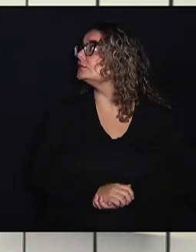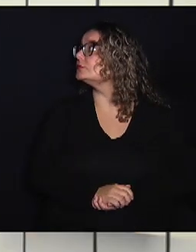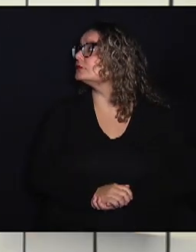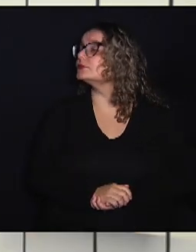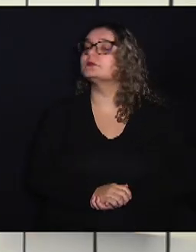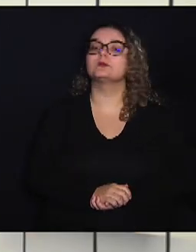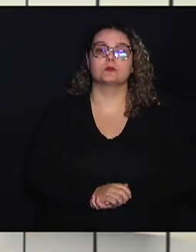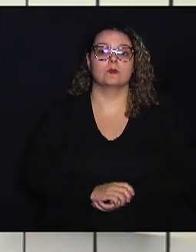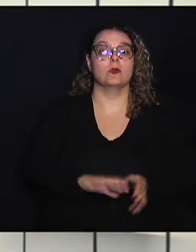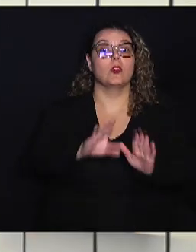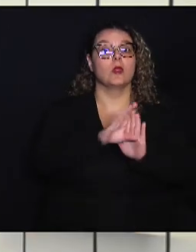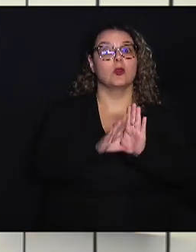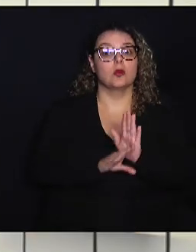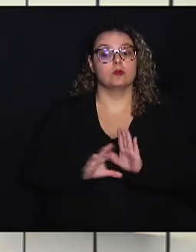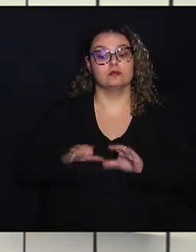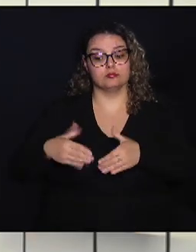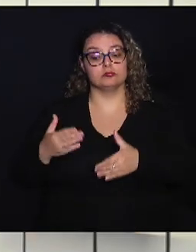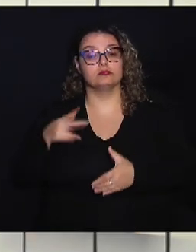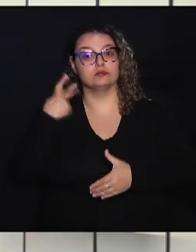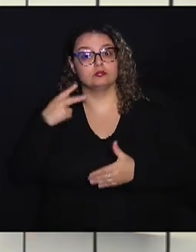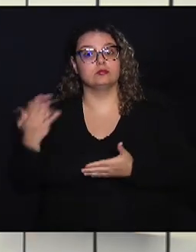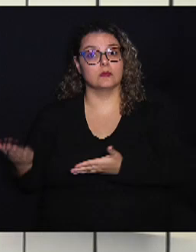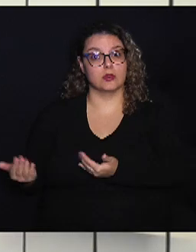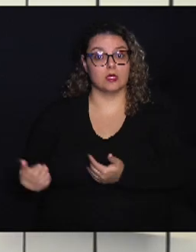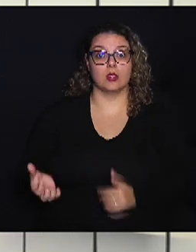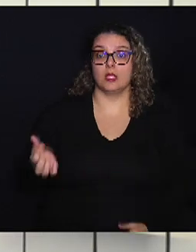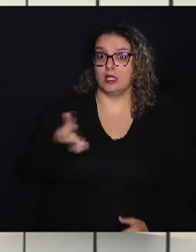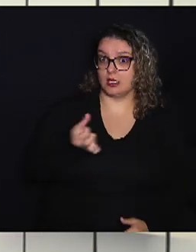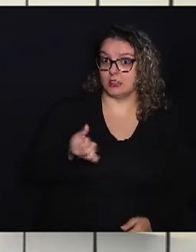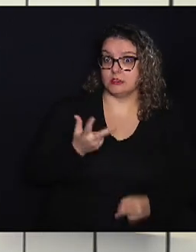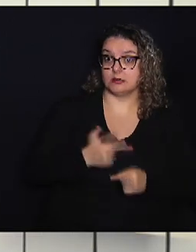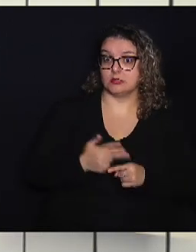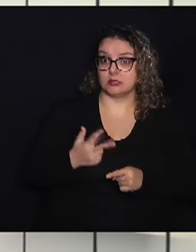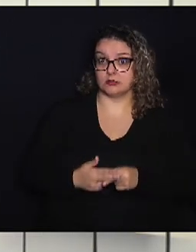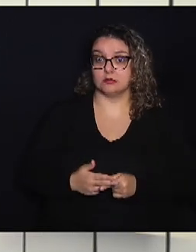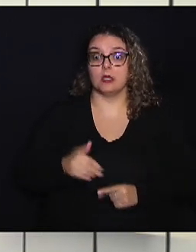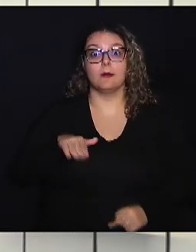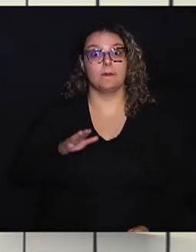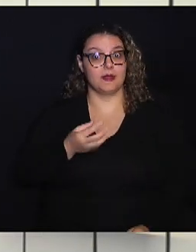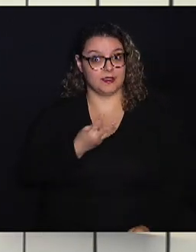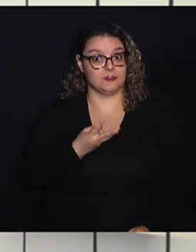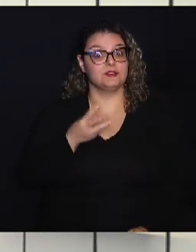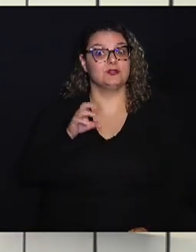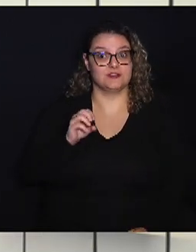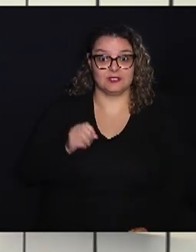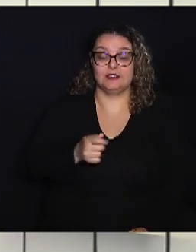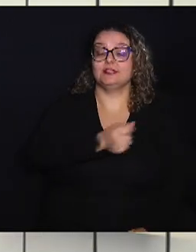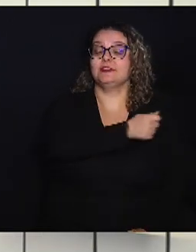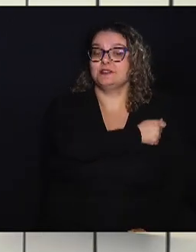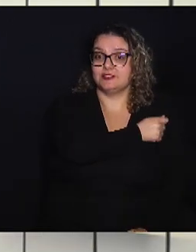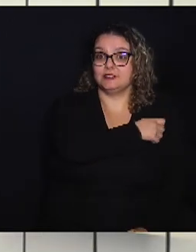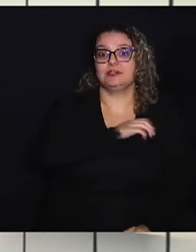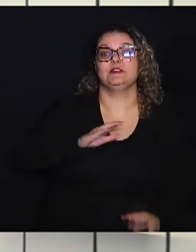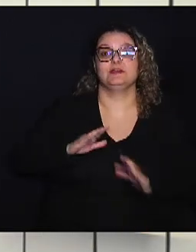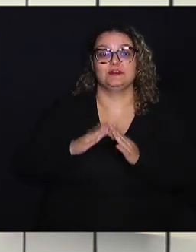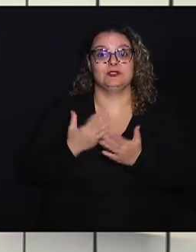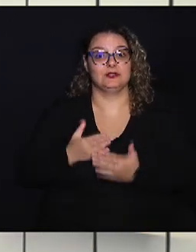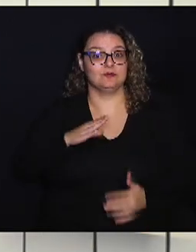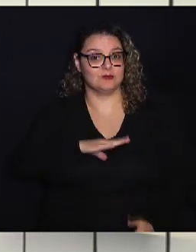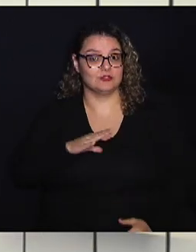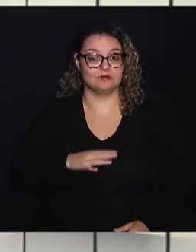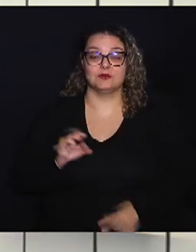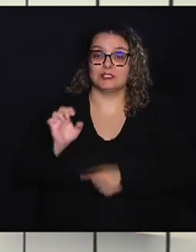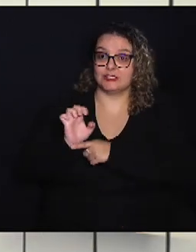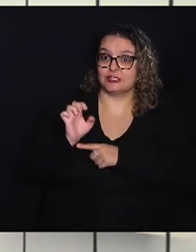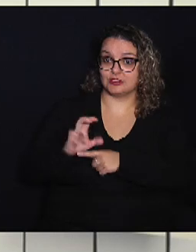O programa Parlamento Jovem chegou à 6ª edição. Mais de 300 estudantes de escolas municipais,